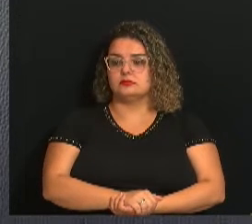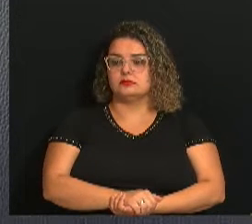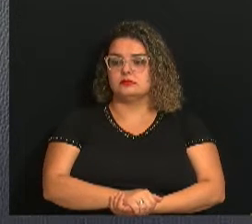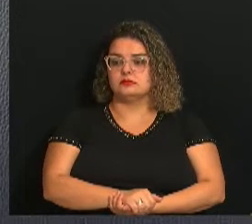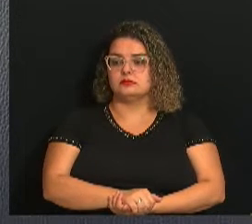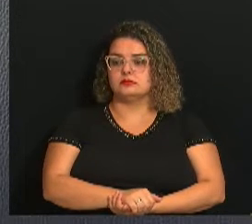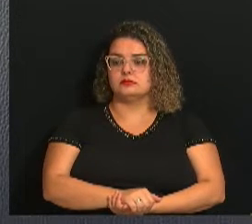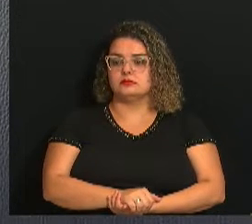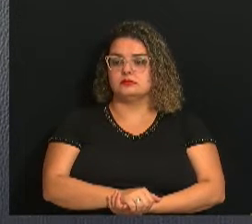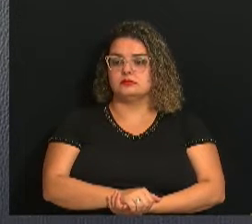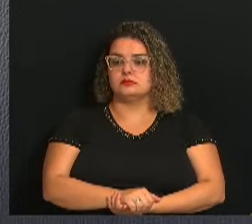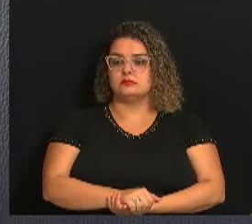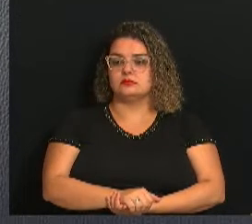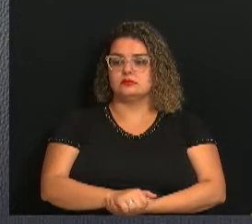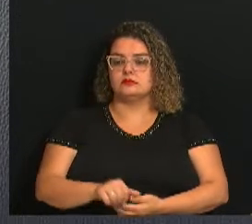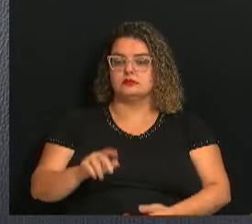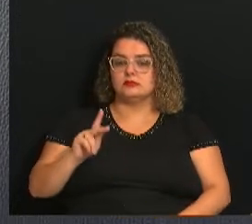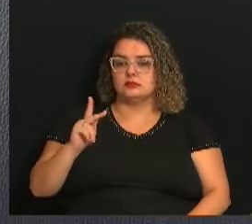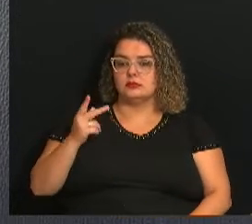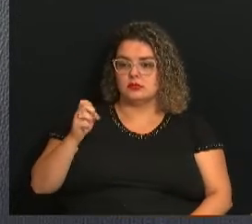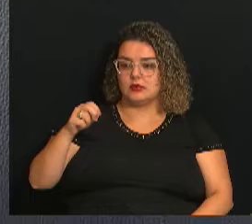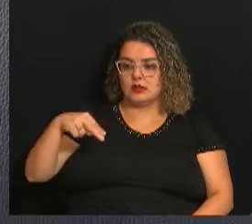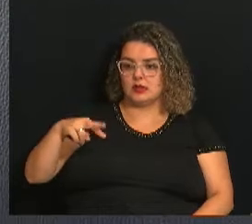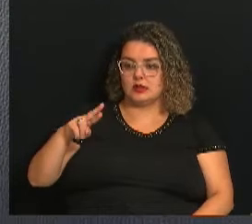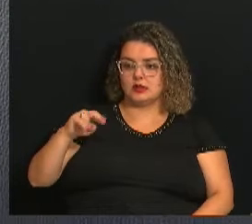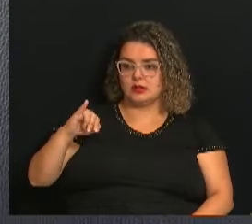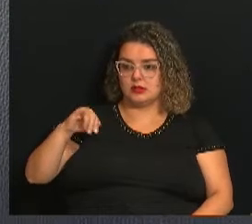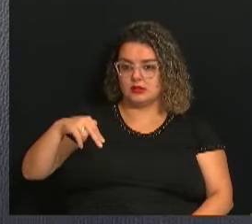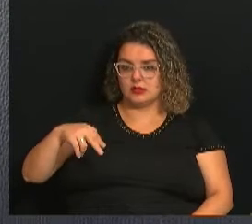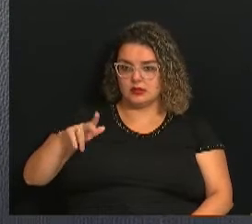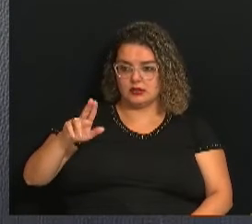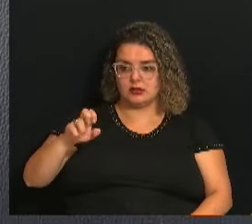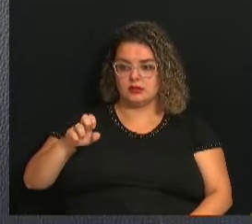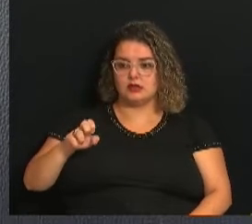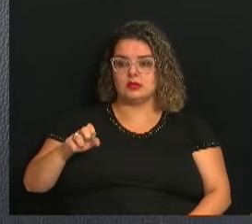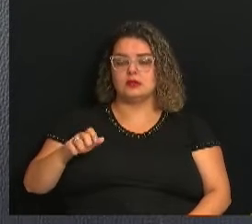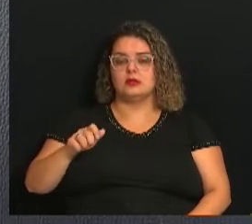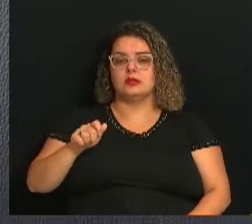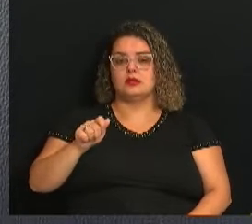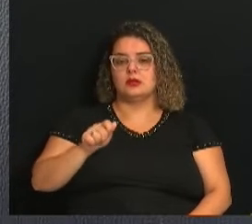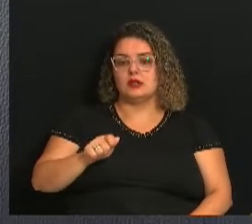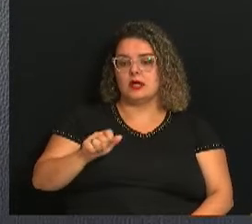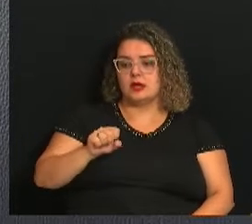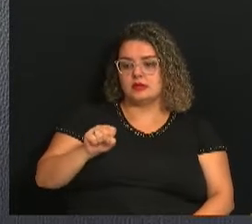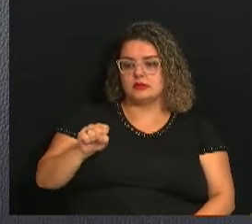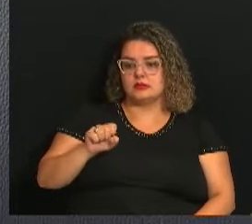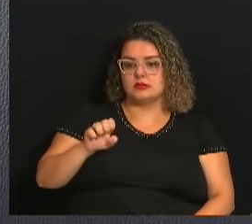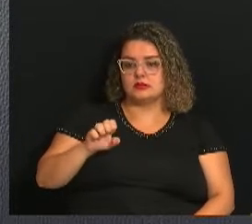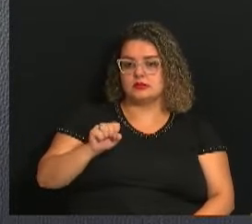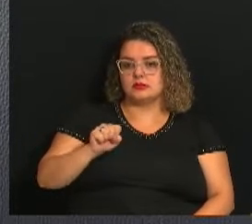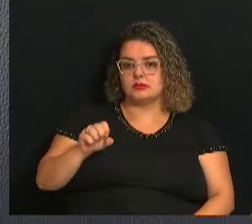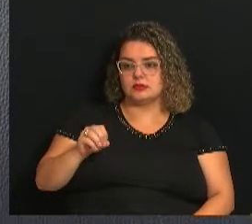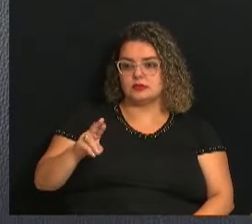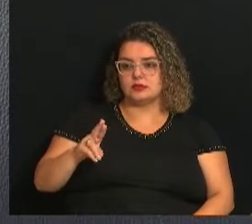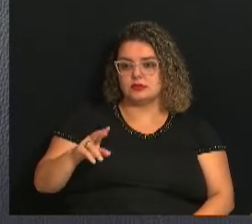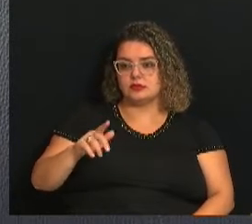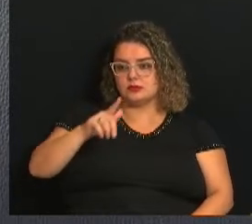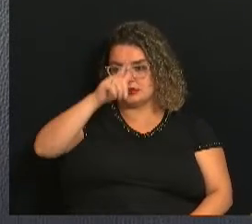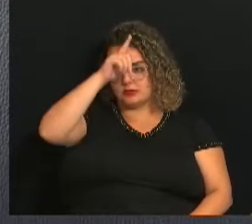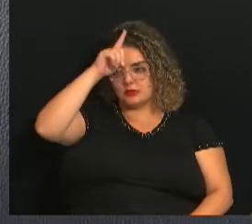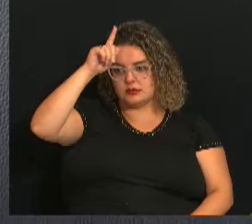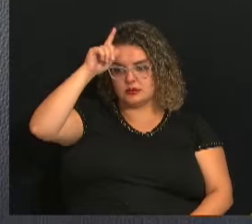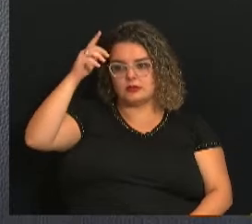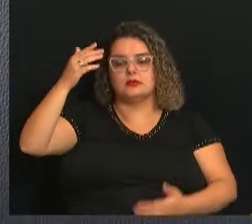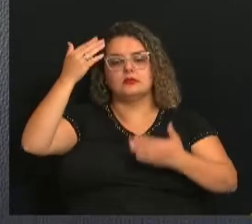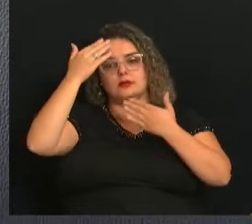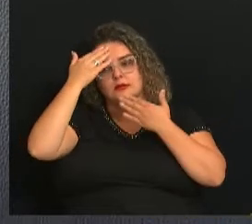Henrique, tudo bem? O Henrique, ele é assessor do vereador Gustavo Peta, né, Henrique? A gente, ele fala aqui que agradece. Ah,